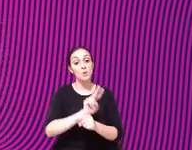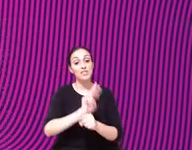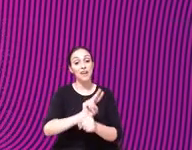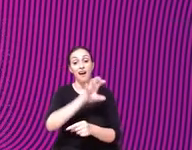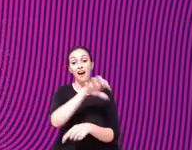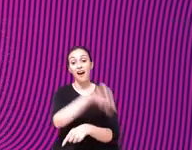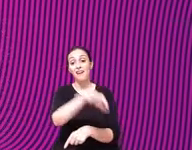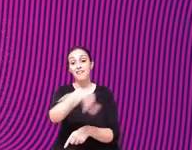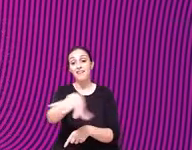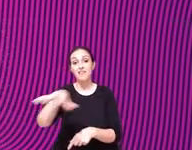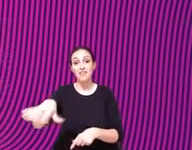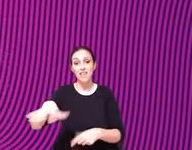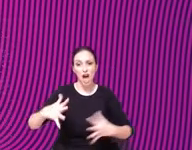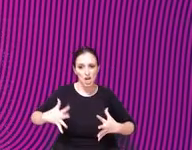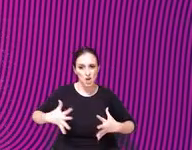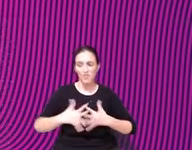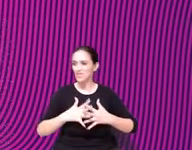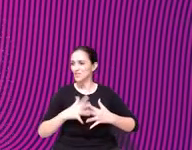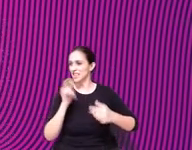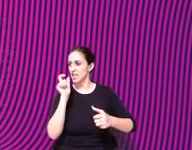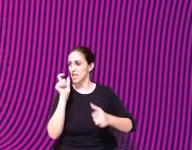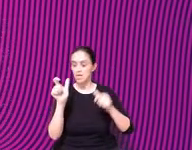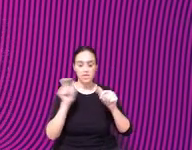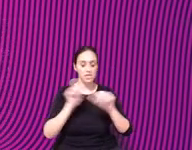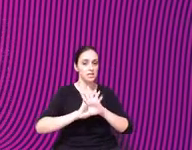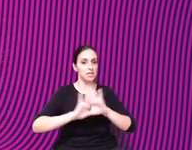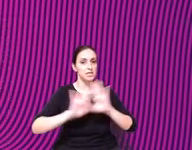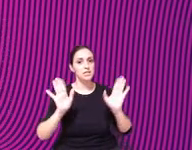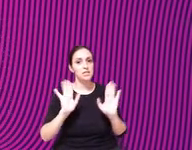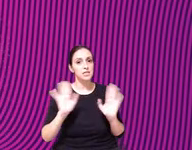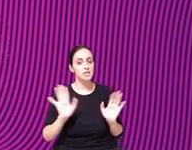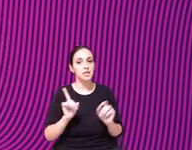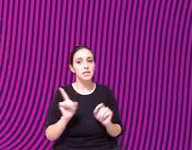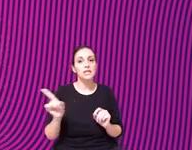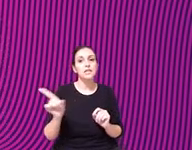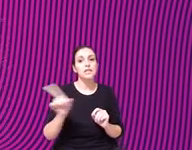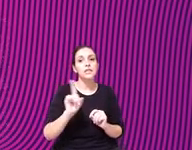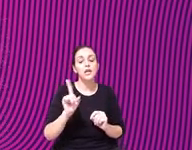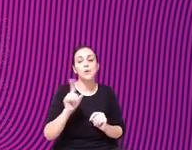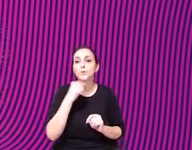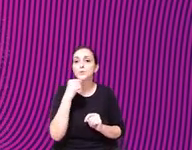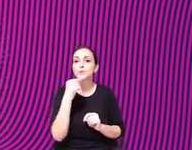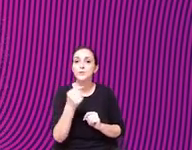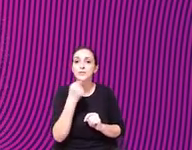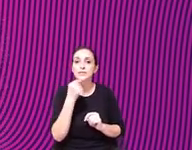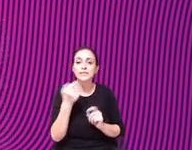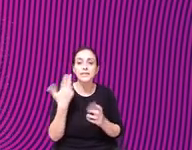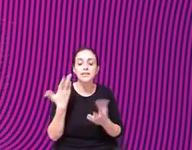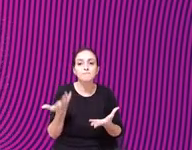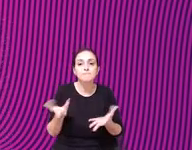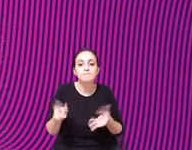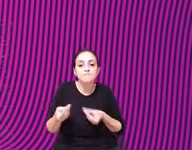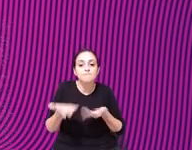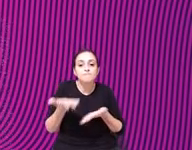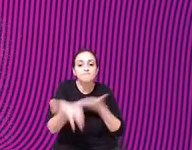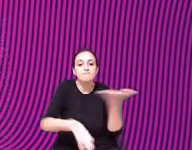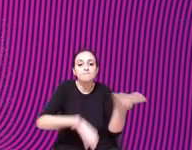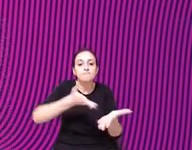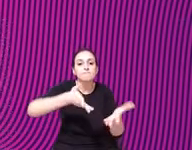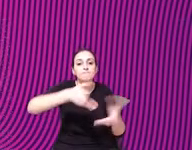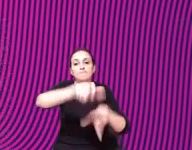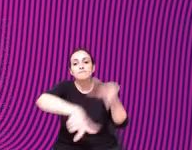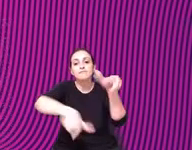sem conflitos de interesse, e se a gente não consegue, acho que, propiciar para essa população